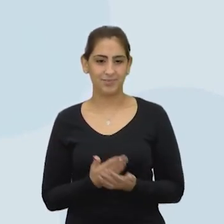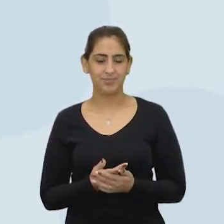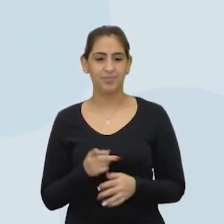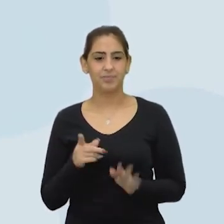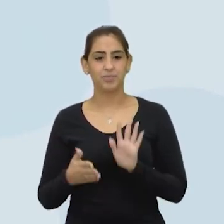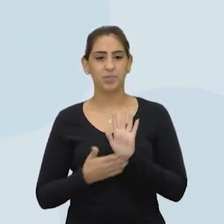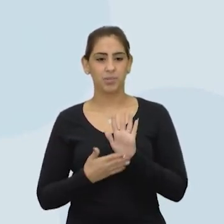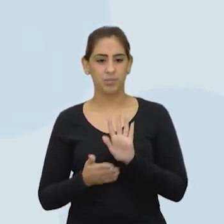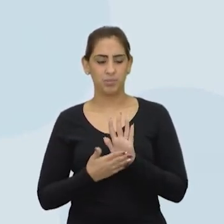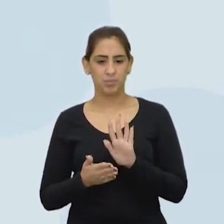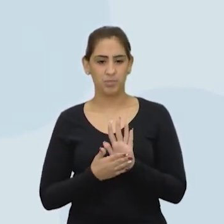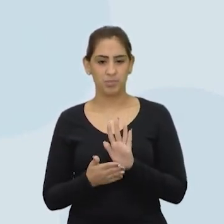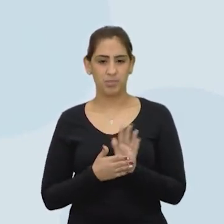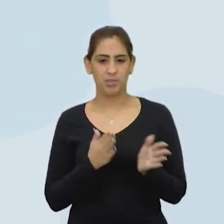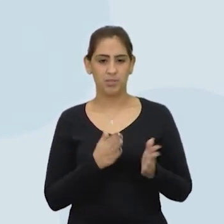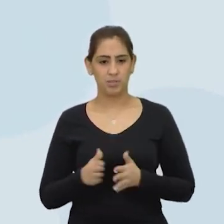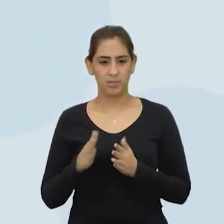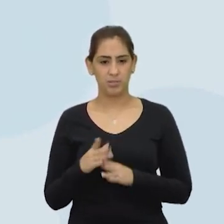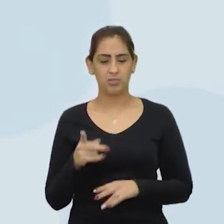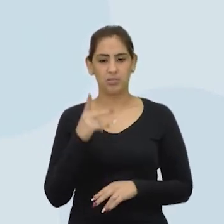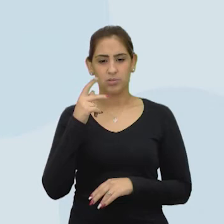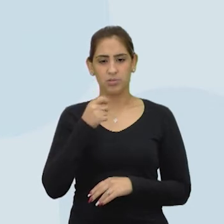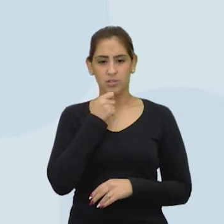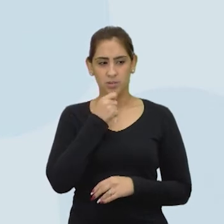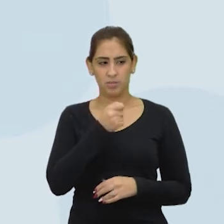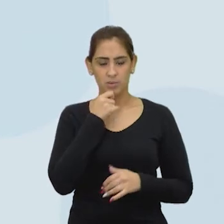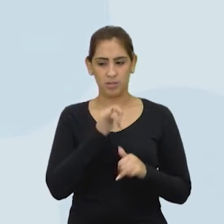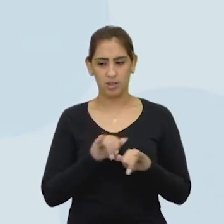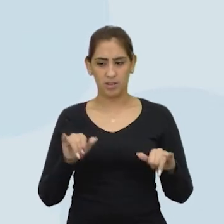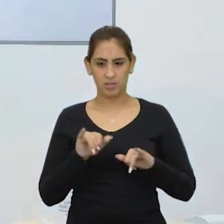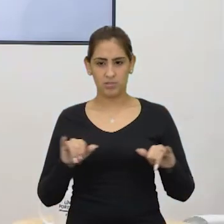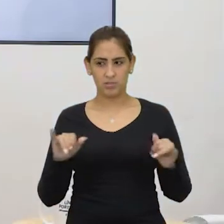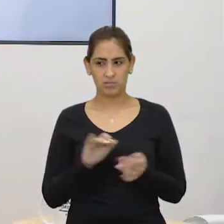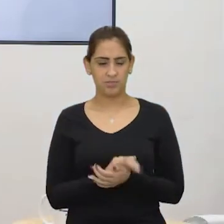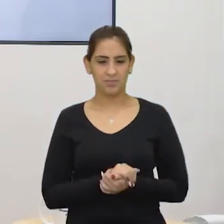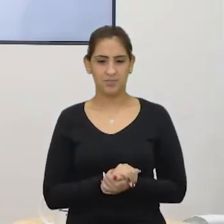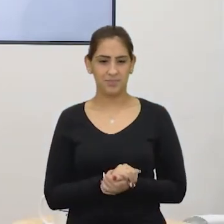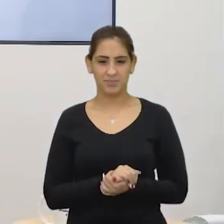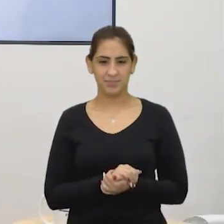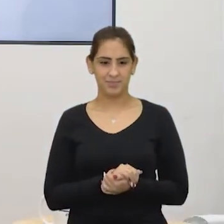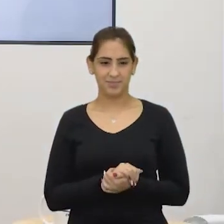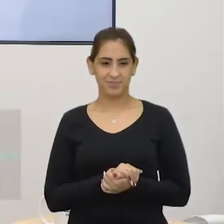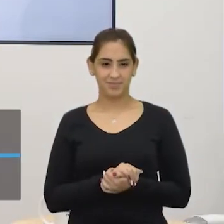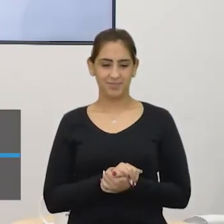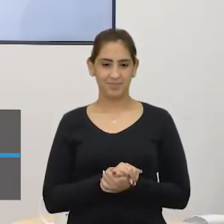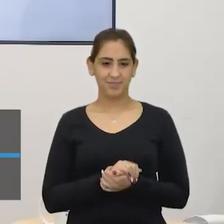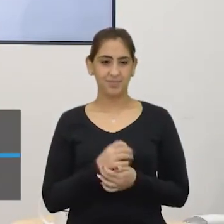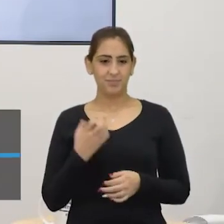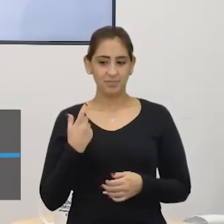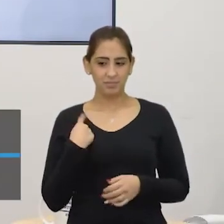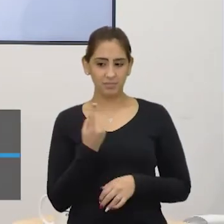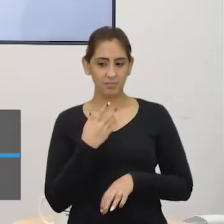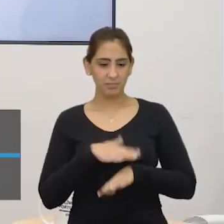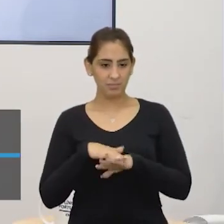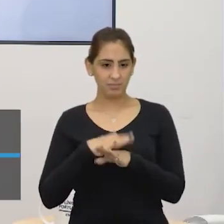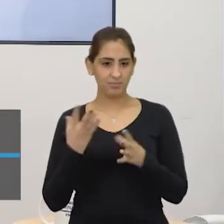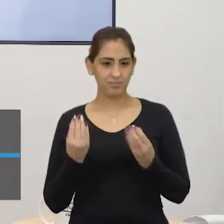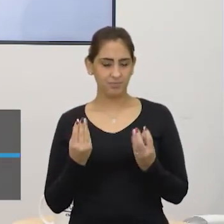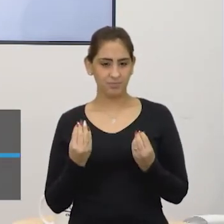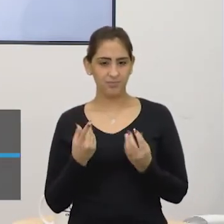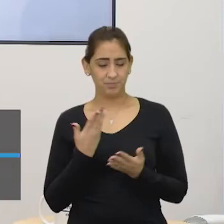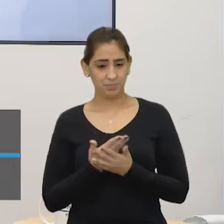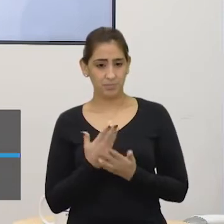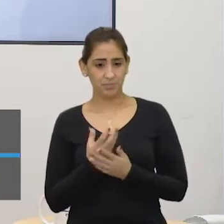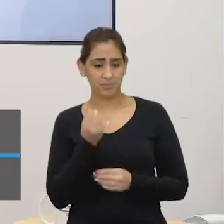a elaboração de uma reportagem. Então, né, a gente vai fazer o quê? A gente vai conversar bastante, vai ser uma aula